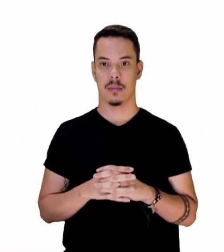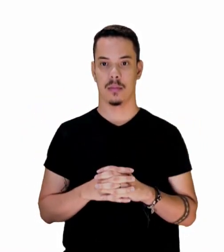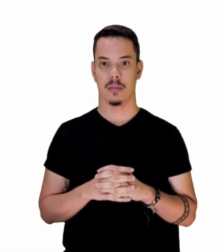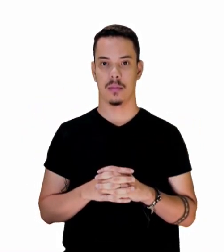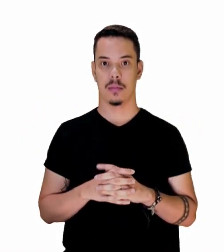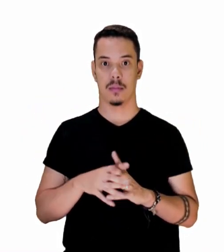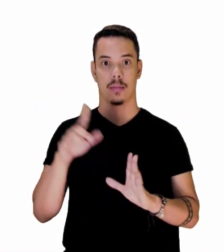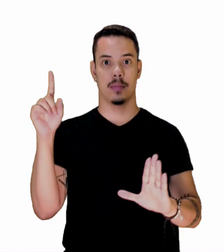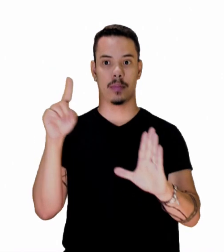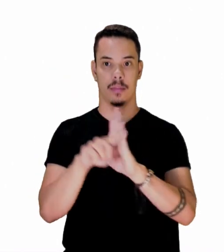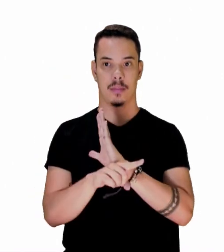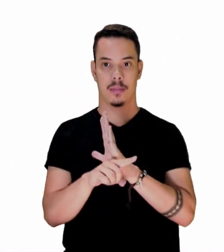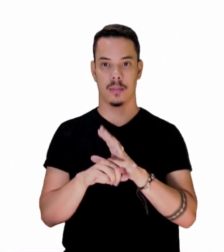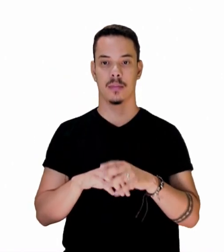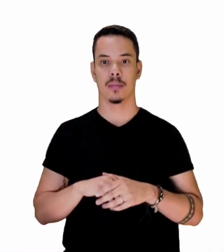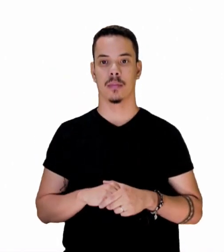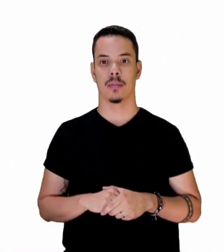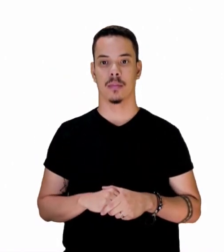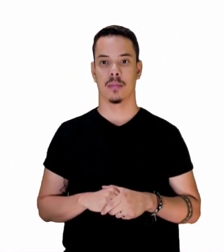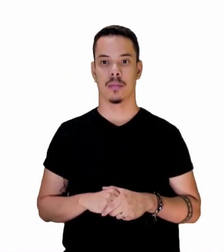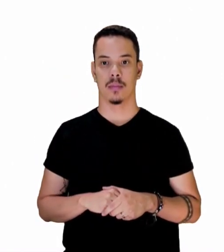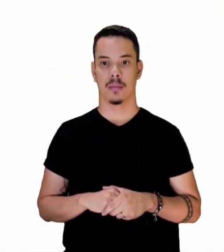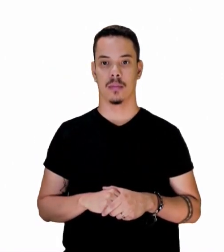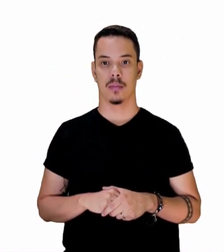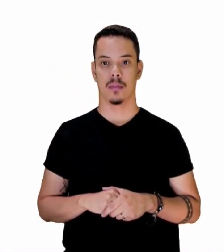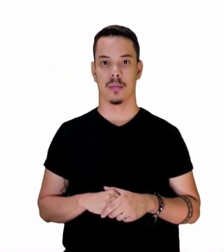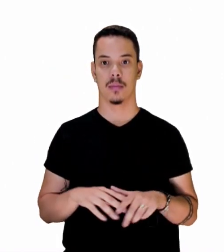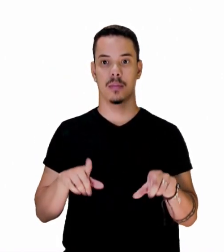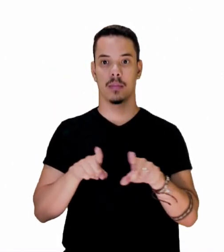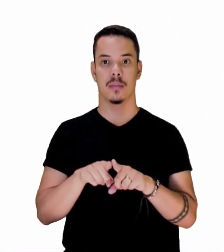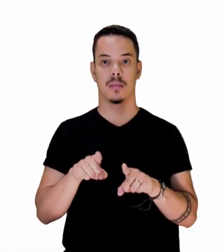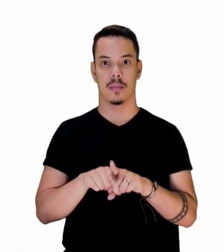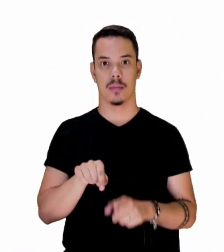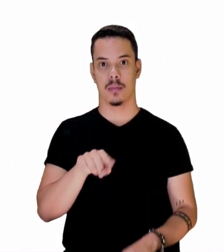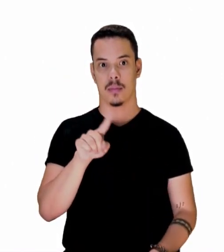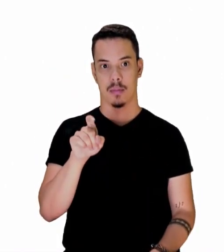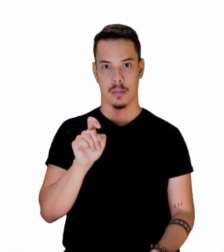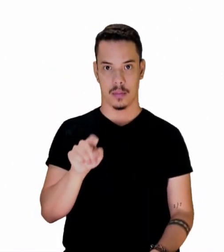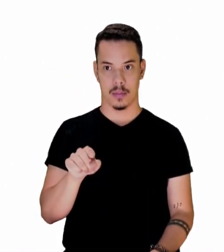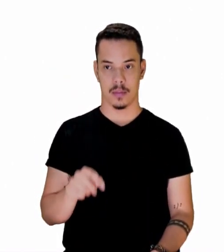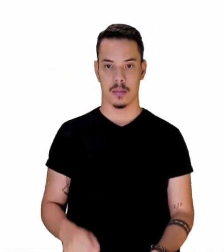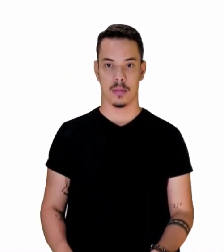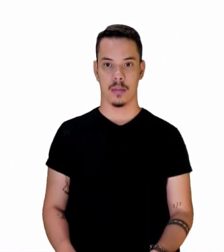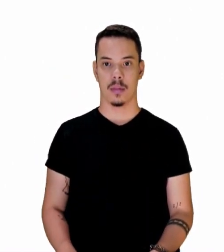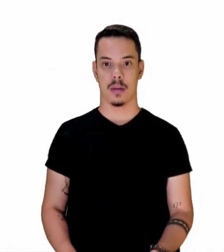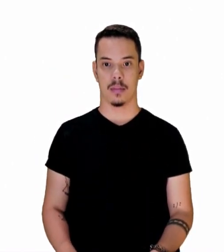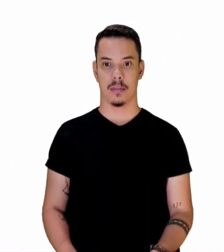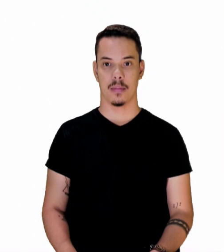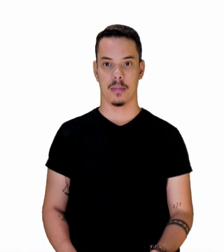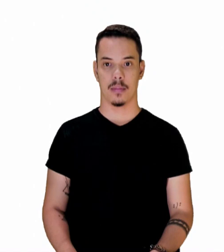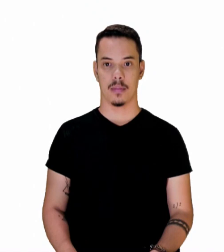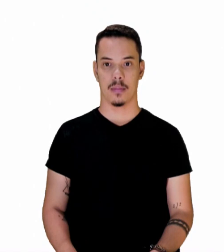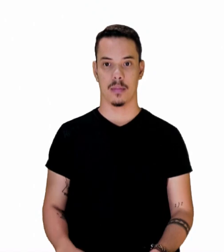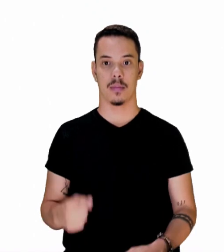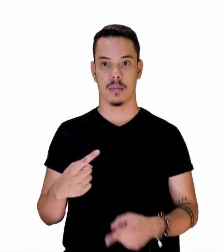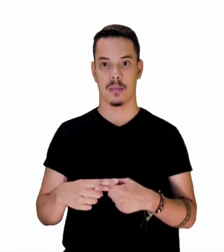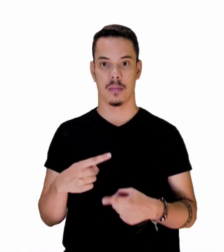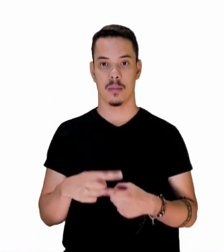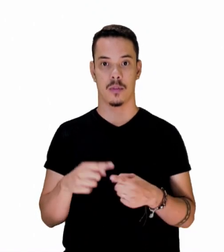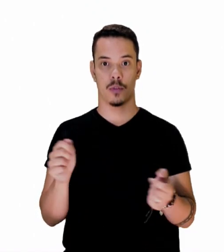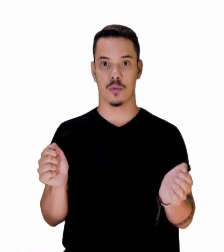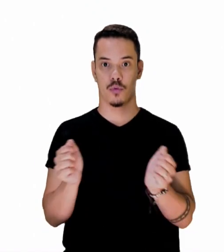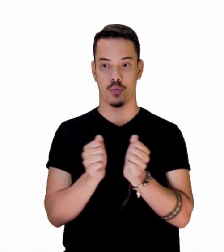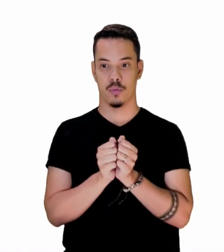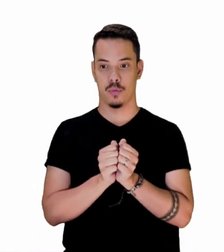pergunta no final de frase, belezinha? E logo em seguida uma pontuação. Quando que eu vou usar o porquê